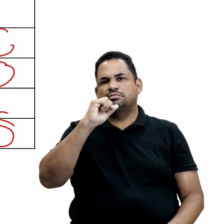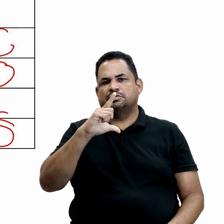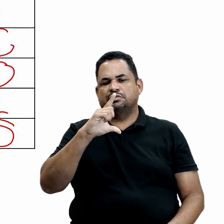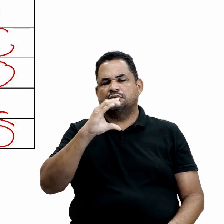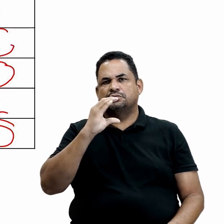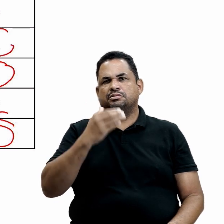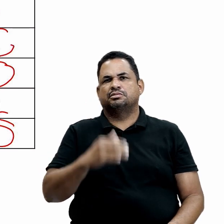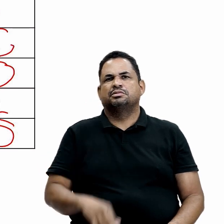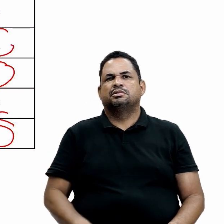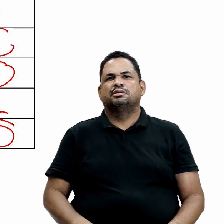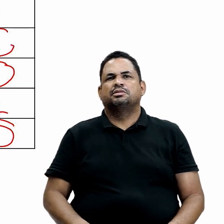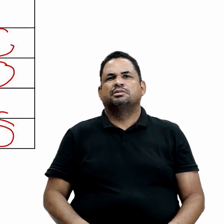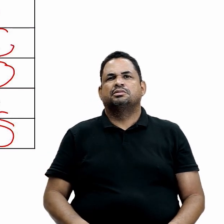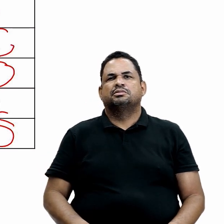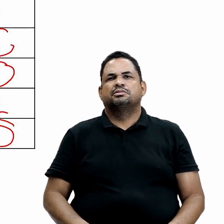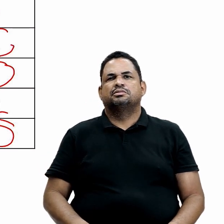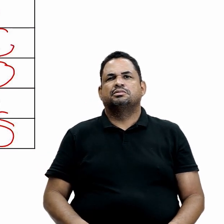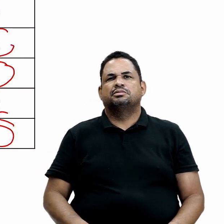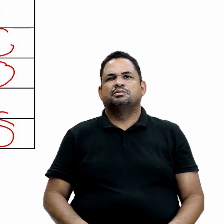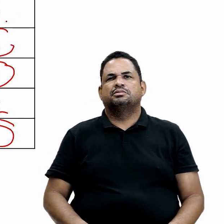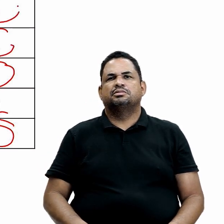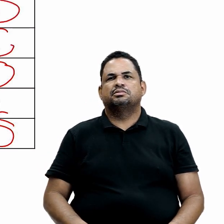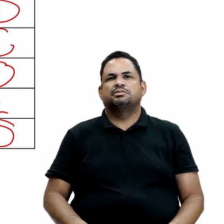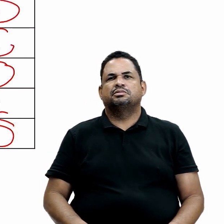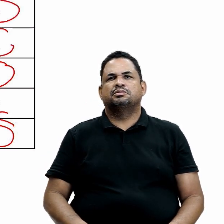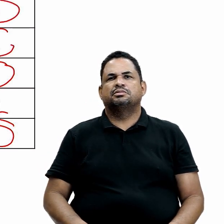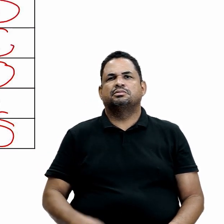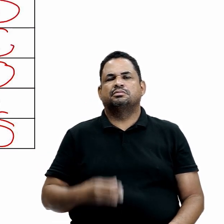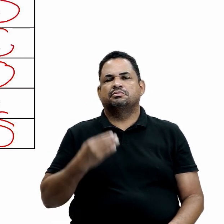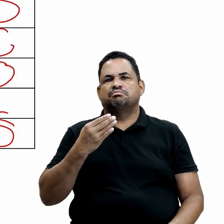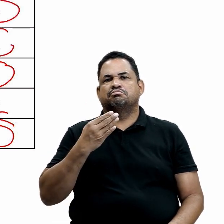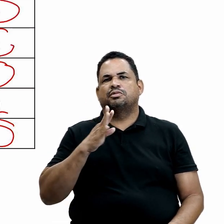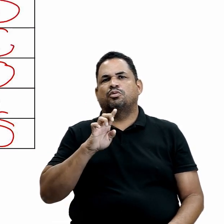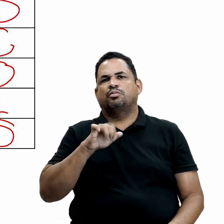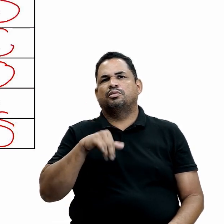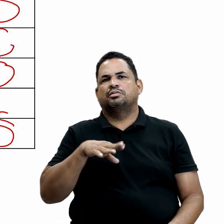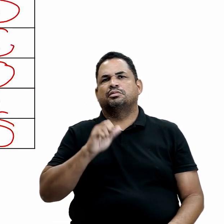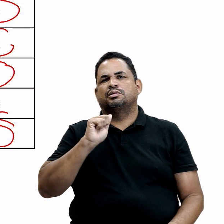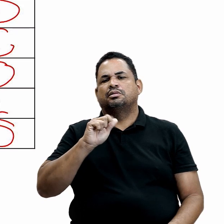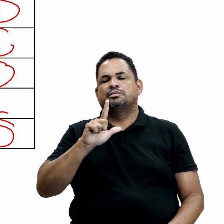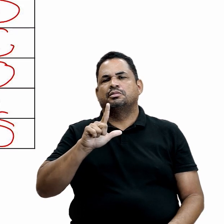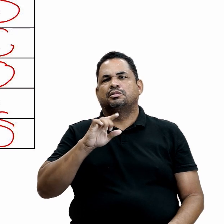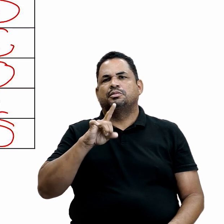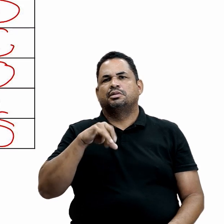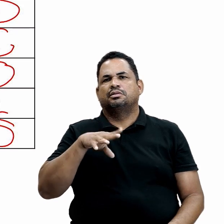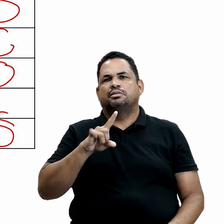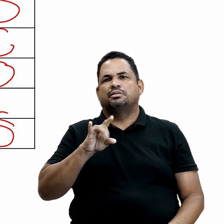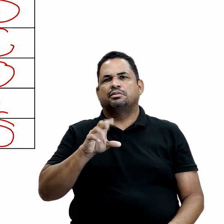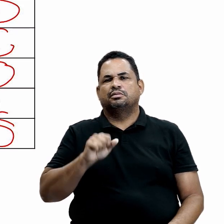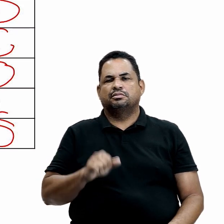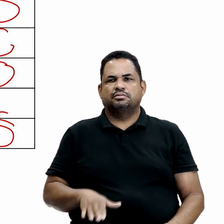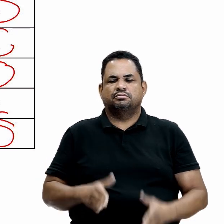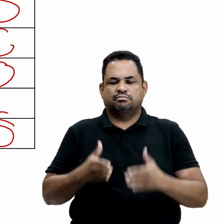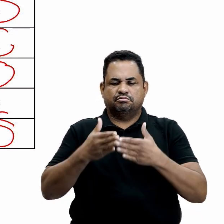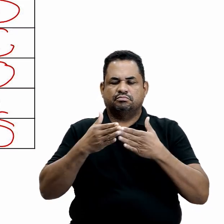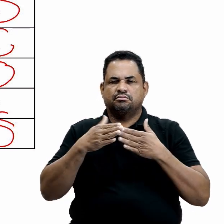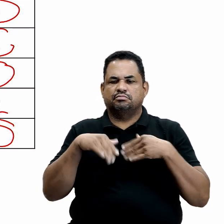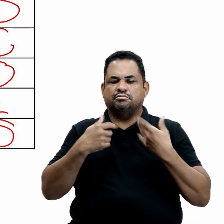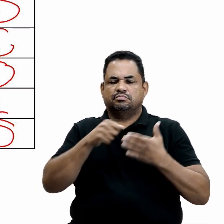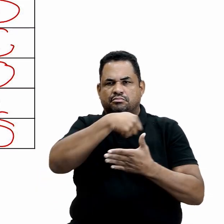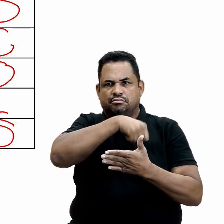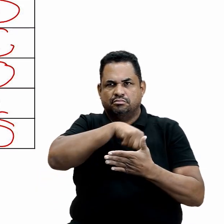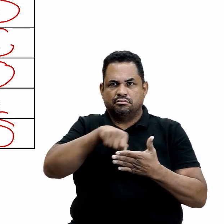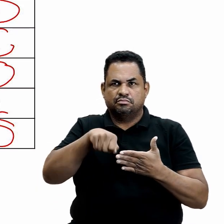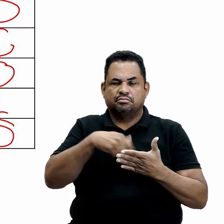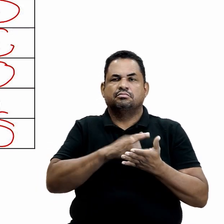Cálcio, maiúscula e minúscula. Bromo e alumínio. Ok? Por favor, quando vocês forem escrever